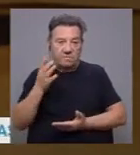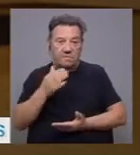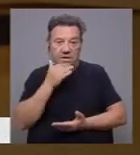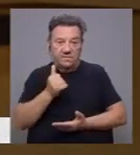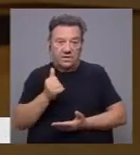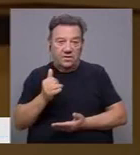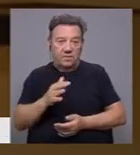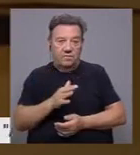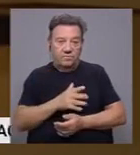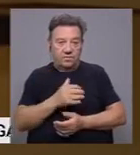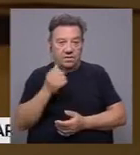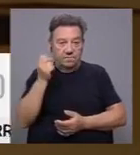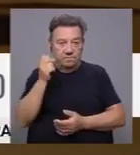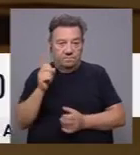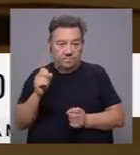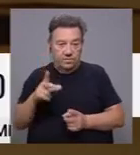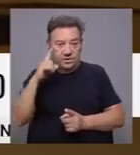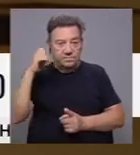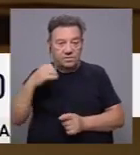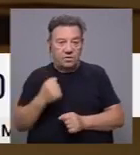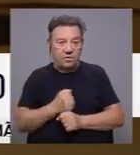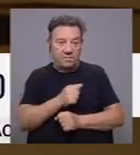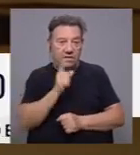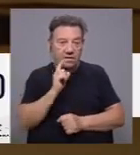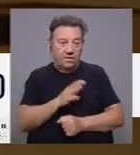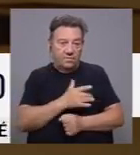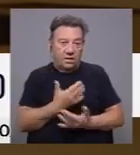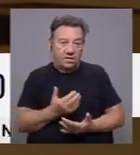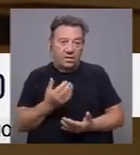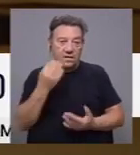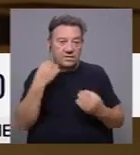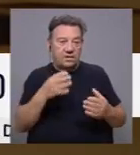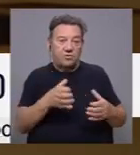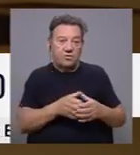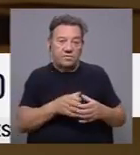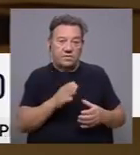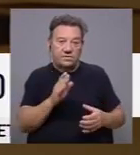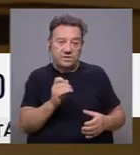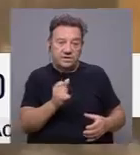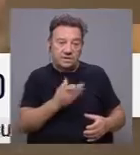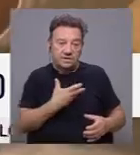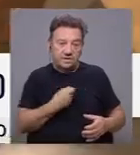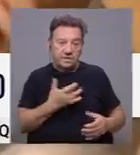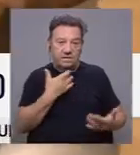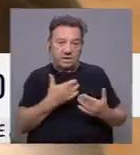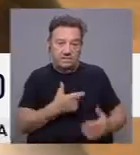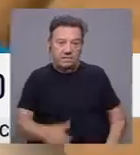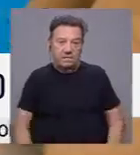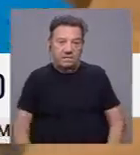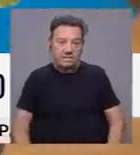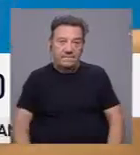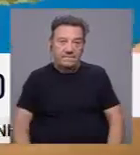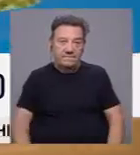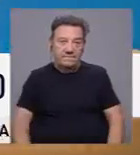belas, poesia pura, inspiração para a obra da poetisa, agora encenada pelo grupo Jangada Teatro.